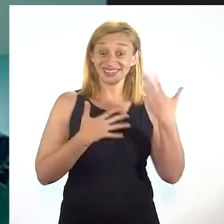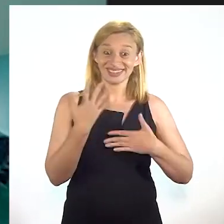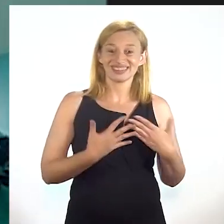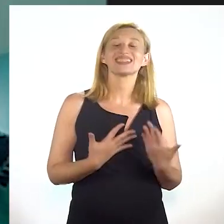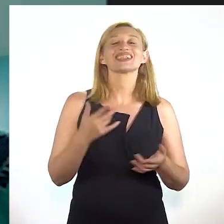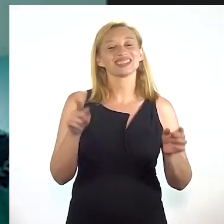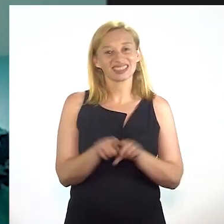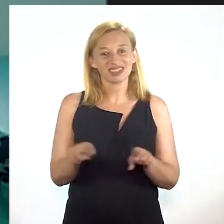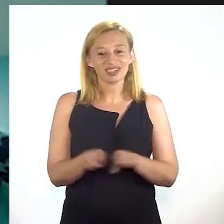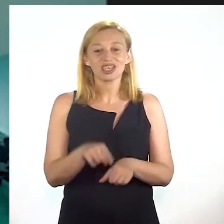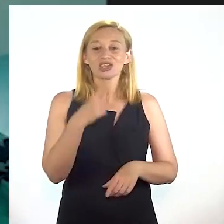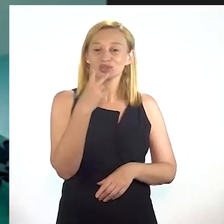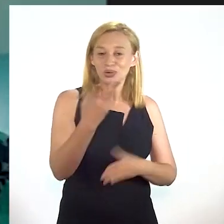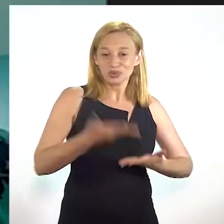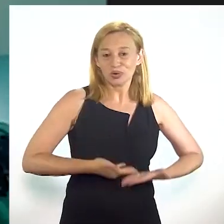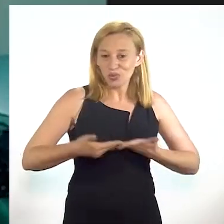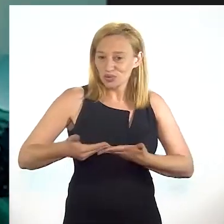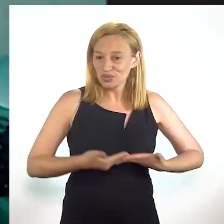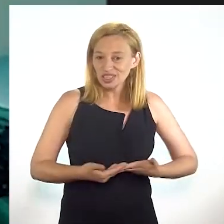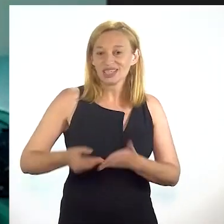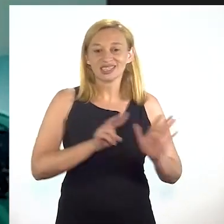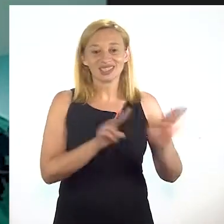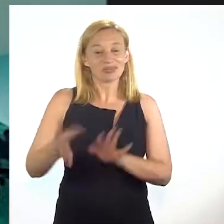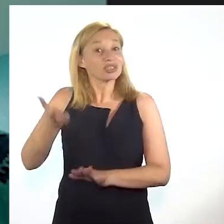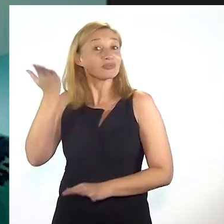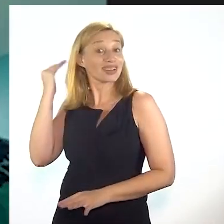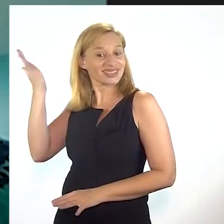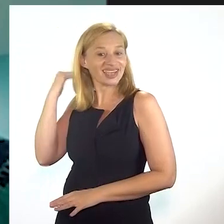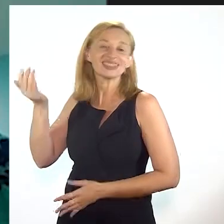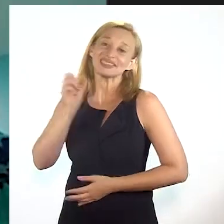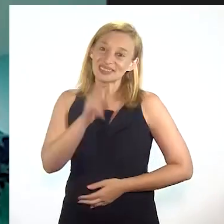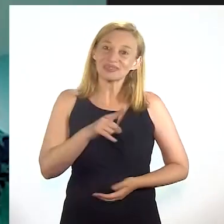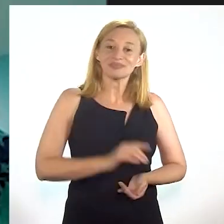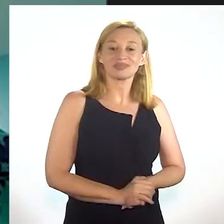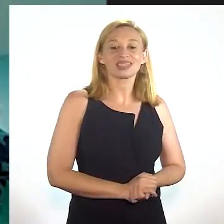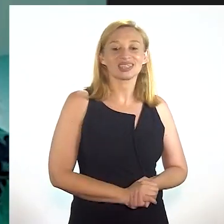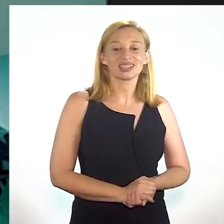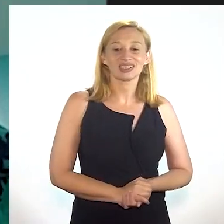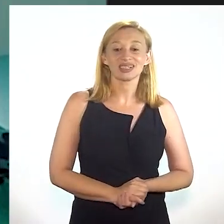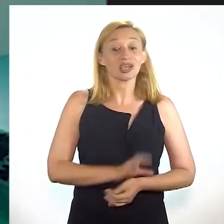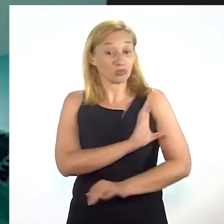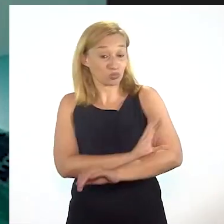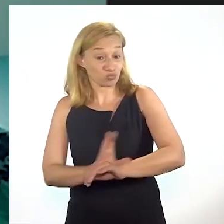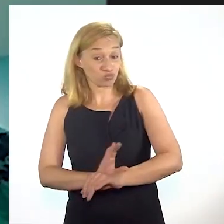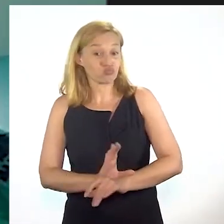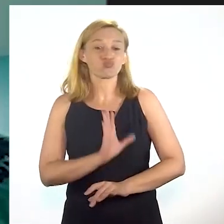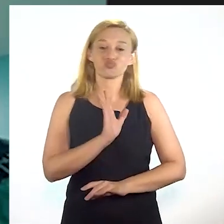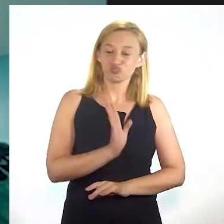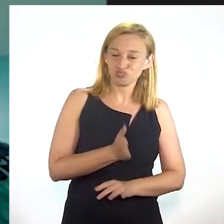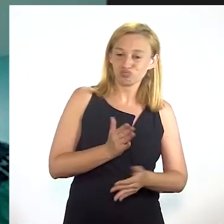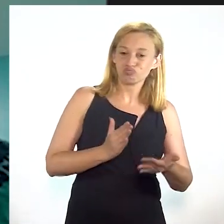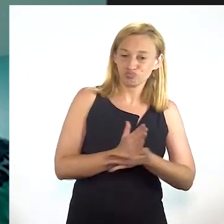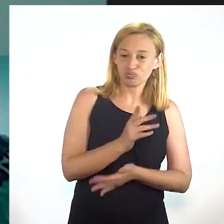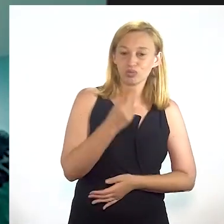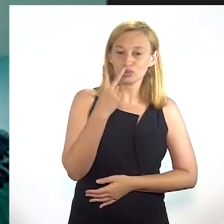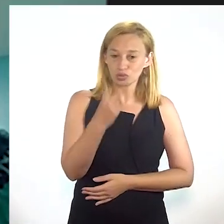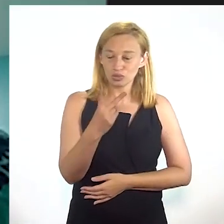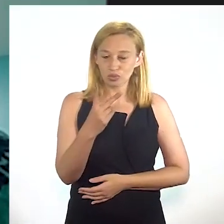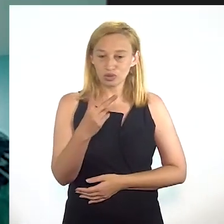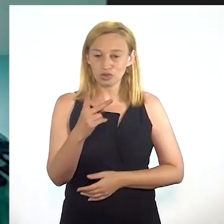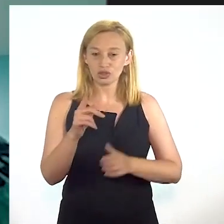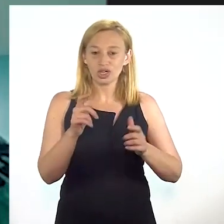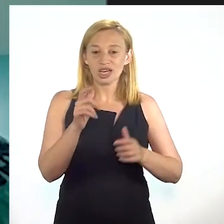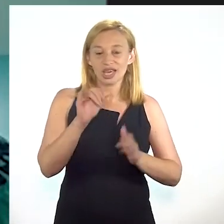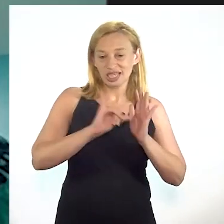muito feliz com isso. Foram 2 convites na semana passada, né? E através da cultura eu passei em 2 editais